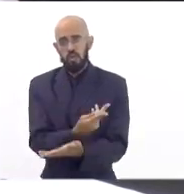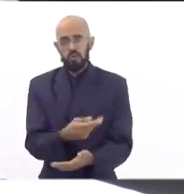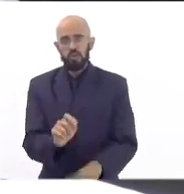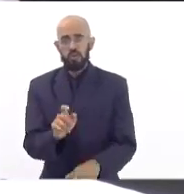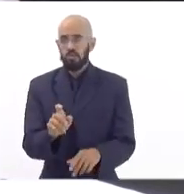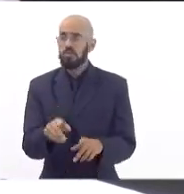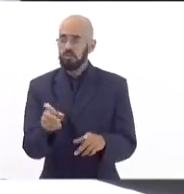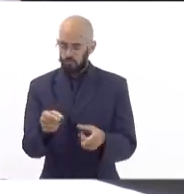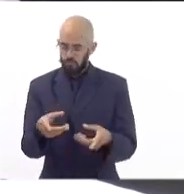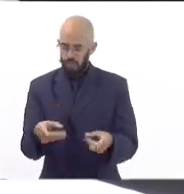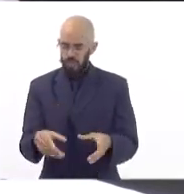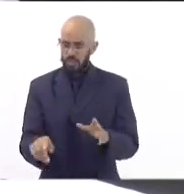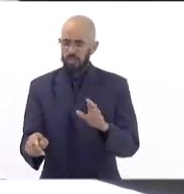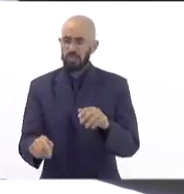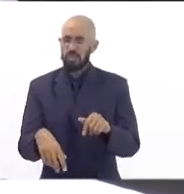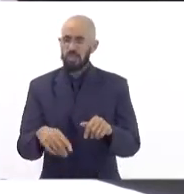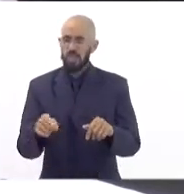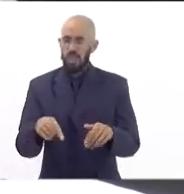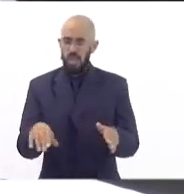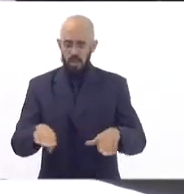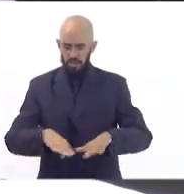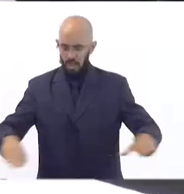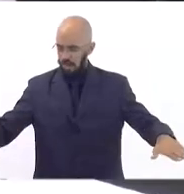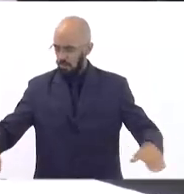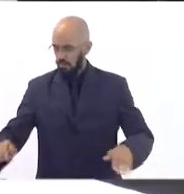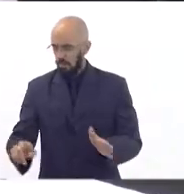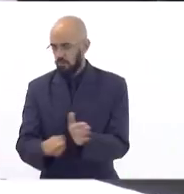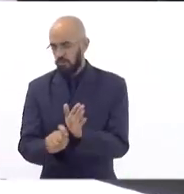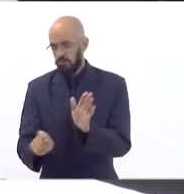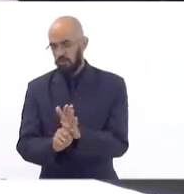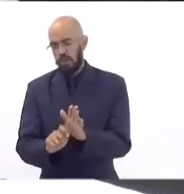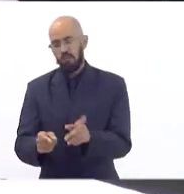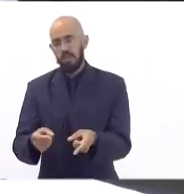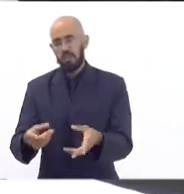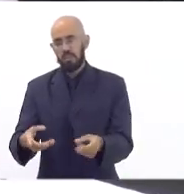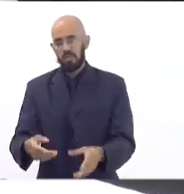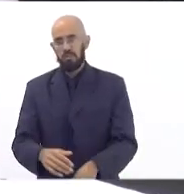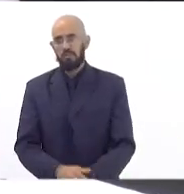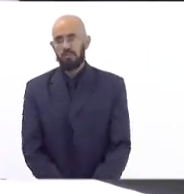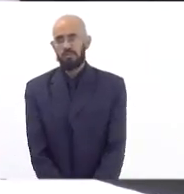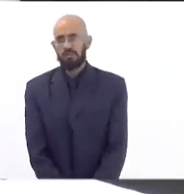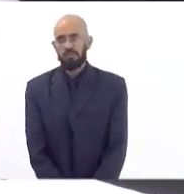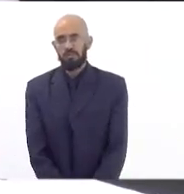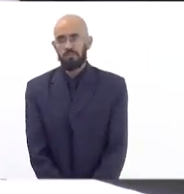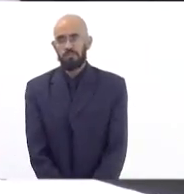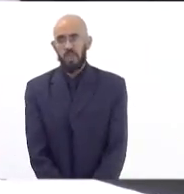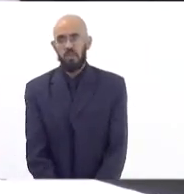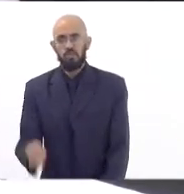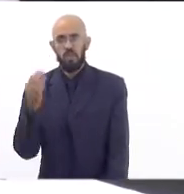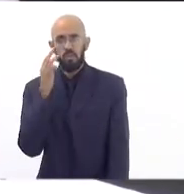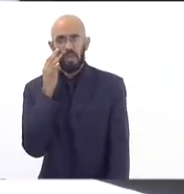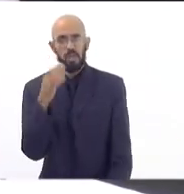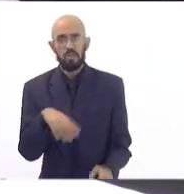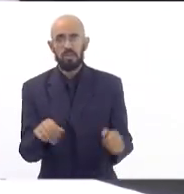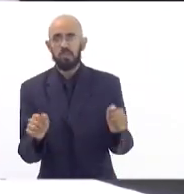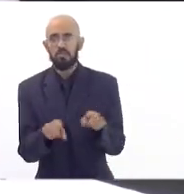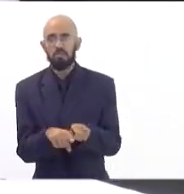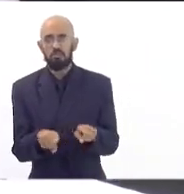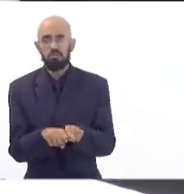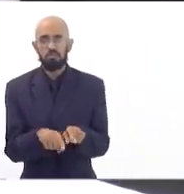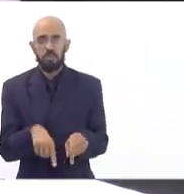eles vendem mesmo né tá bonita vendendo droga dentro das estações o deputado waldeck uma expressão junto com Deus que calor